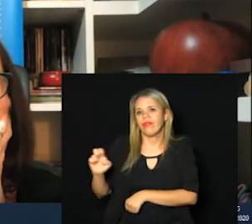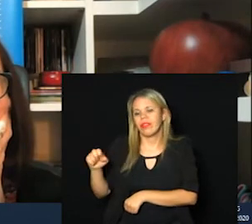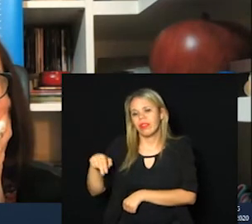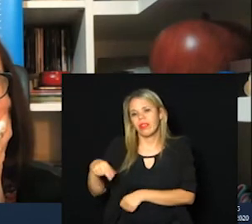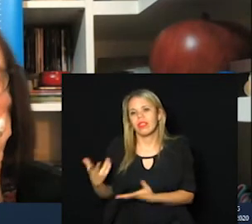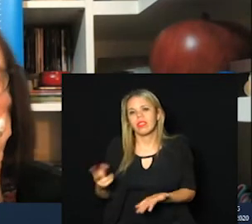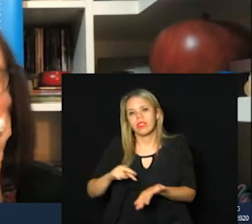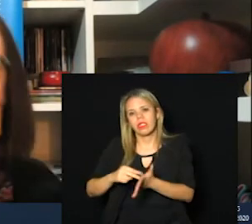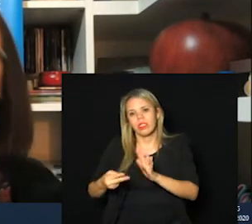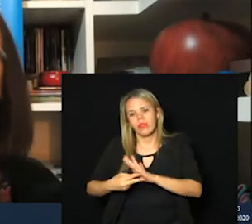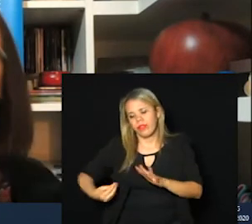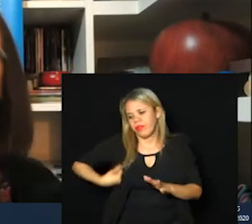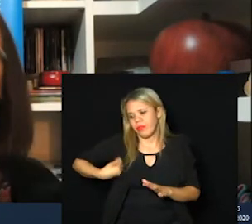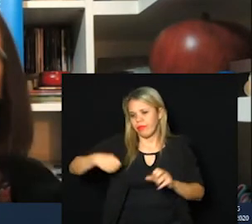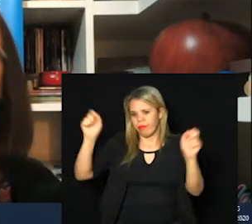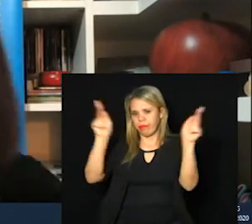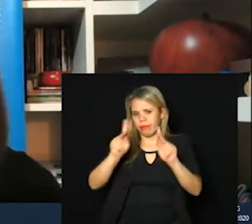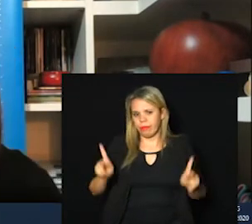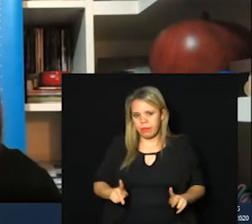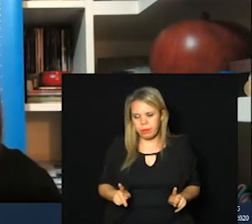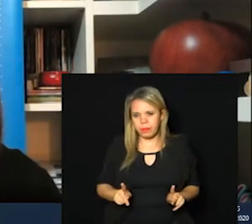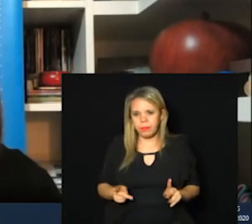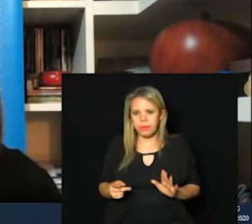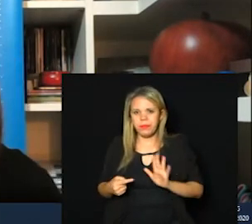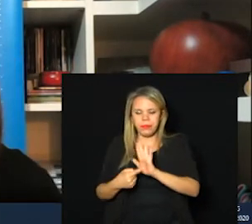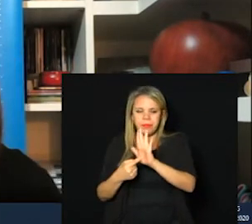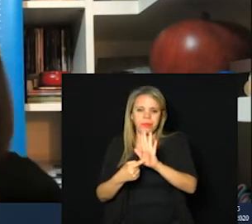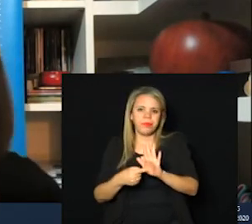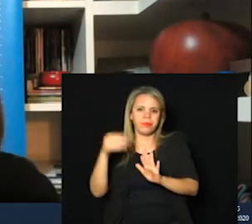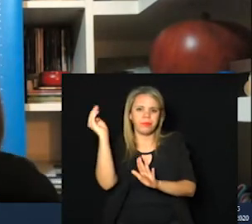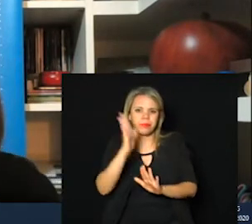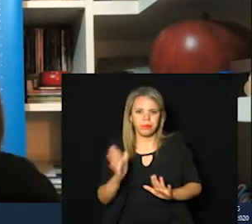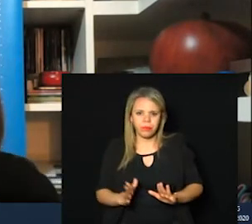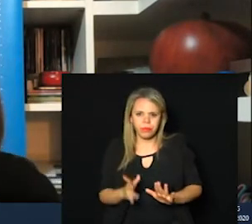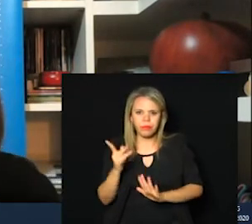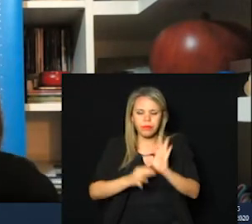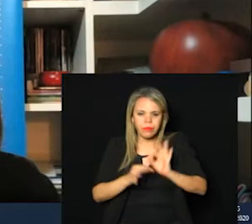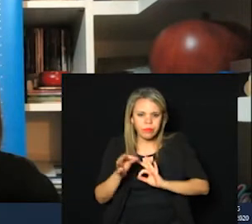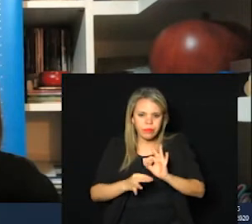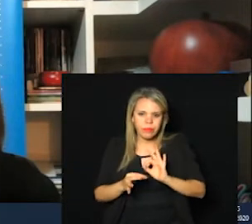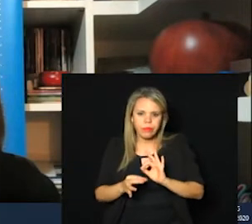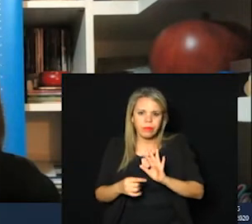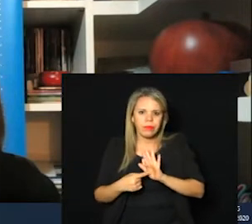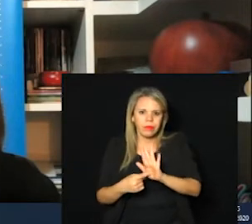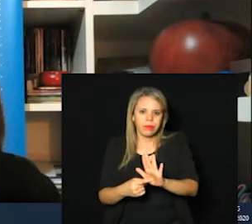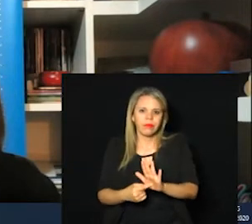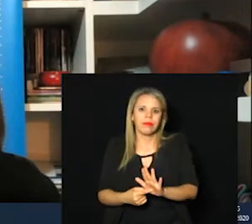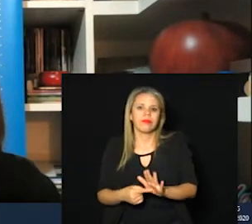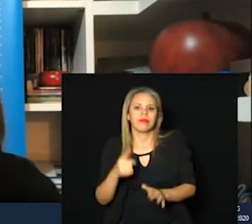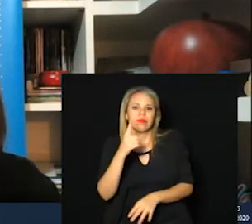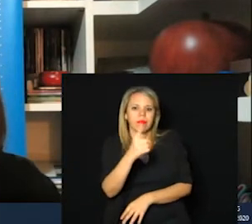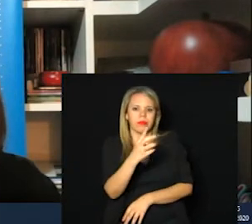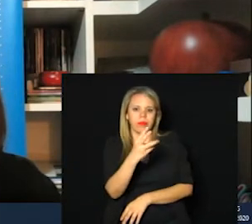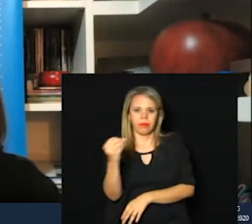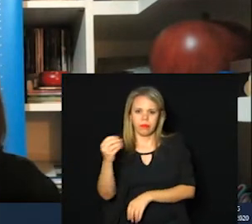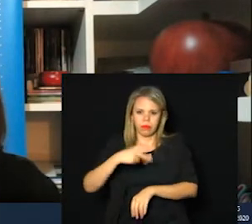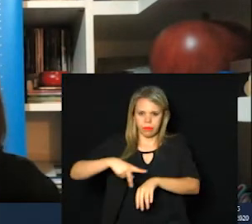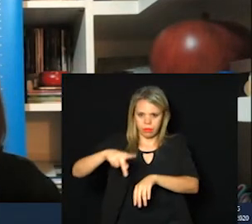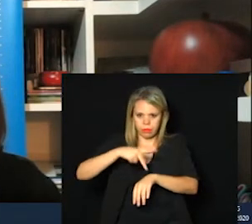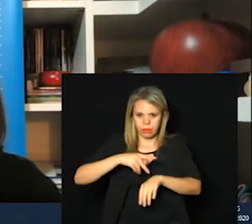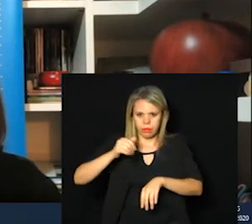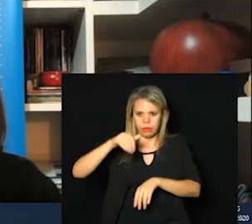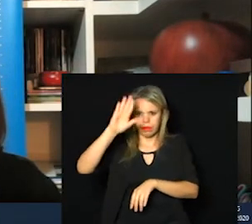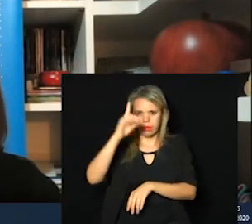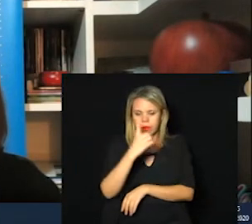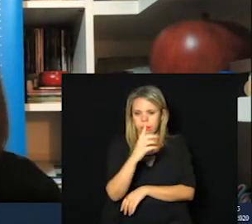dizer Vivendo a Paz, que represento no Brasil. Este projeto está presente em mais de 130 países e em mais de 10